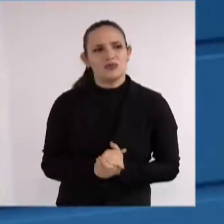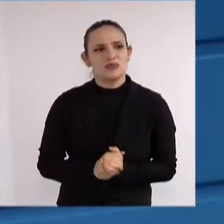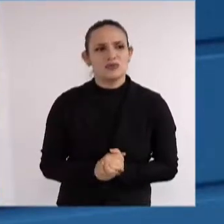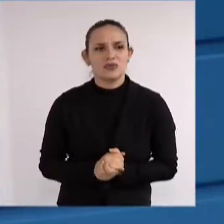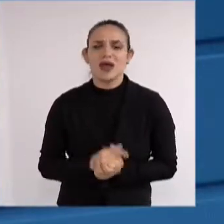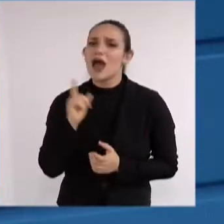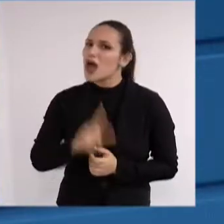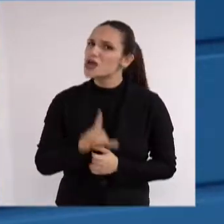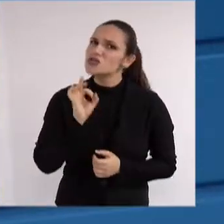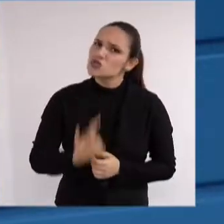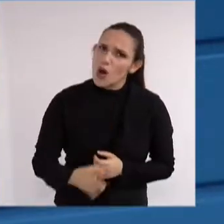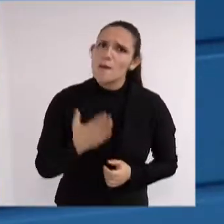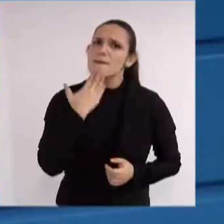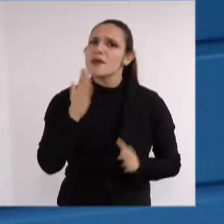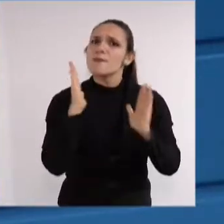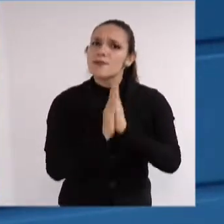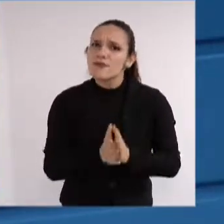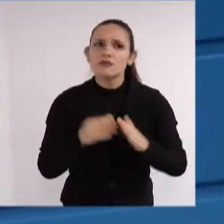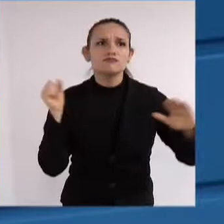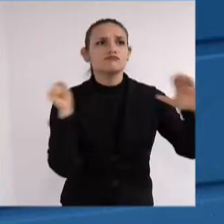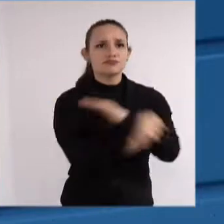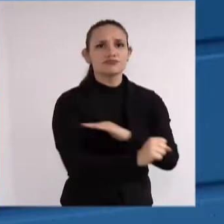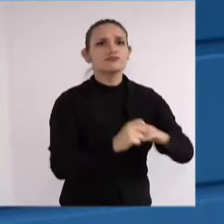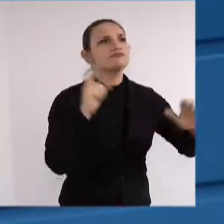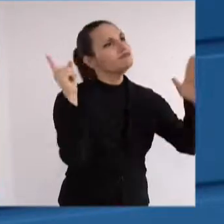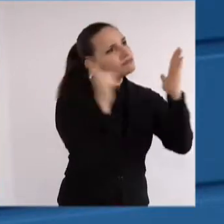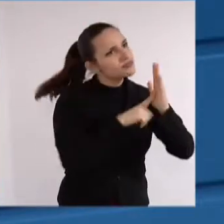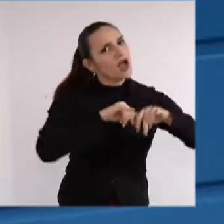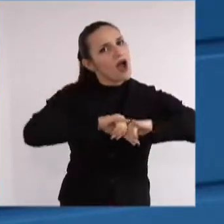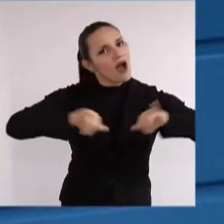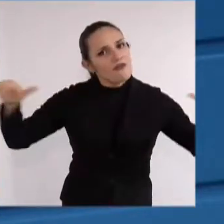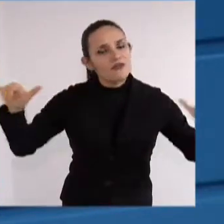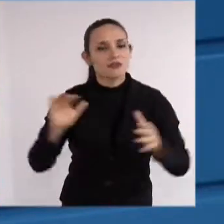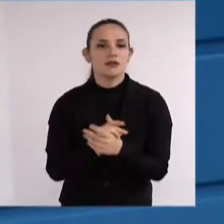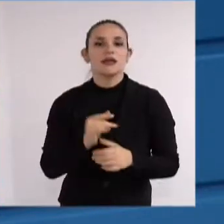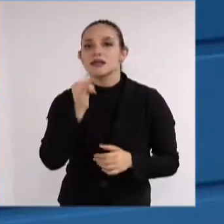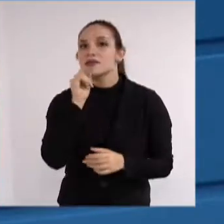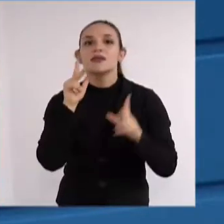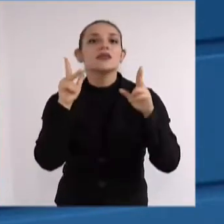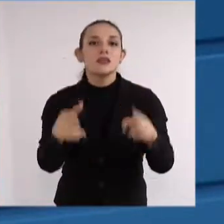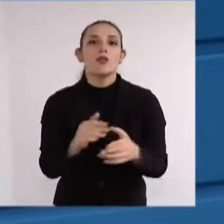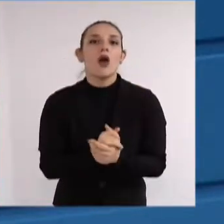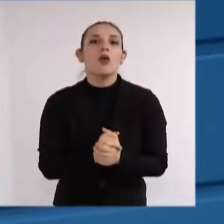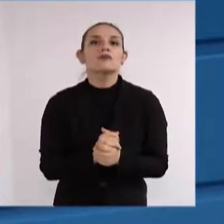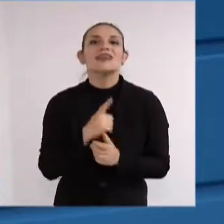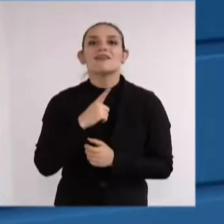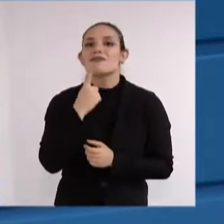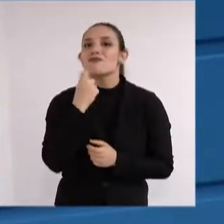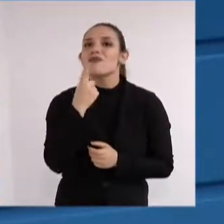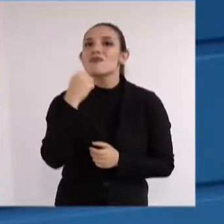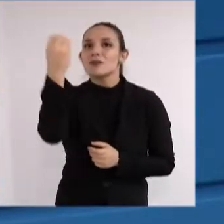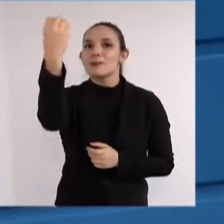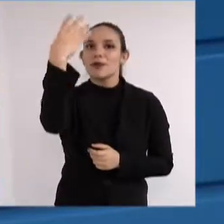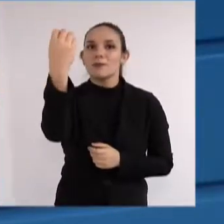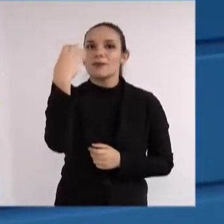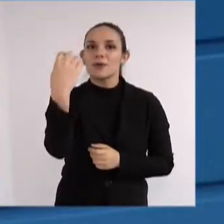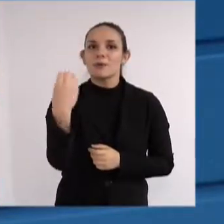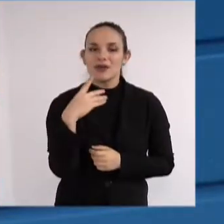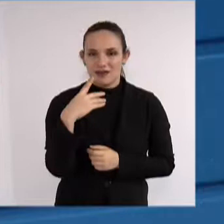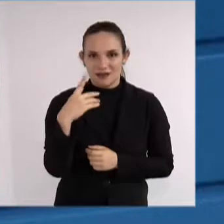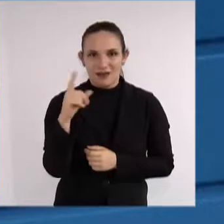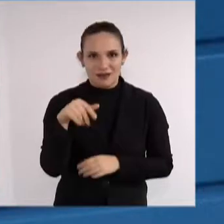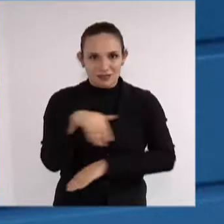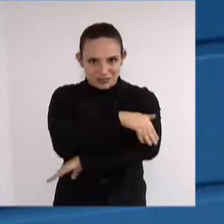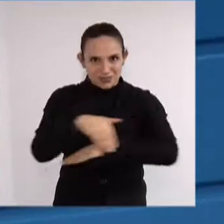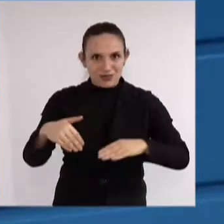para ter o alarme de emergência. É como o semáforo para os cegos, que tem aquela sonoridade. Ele